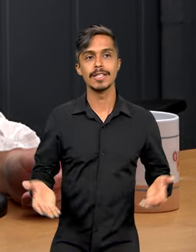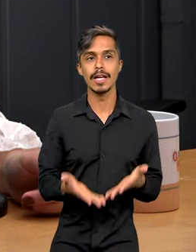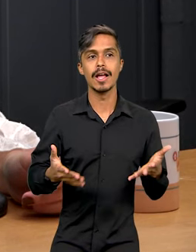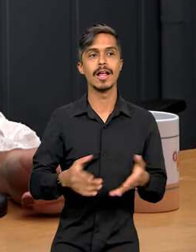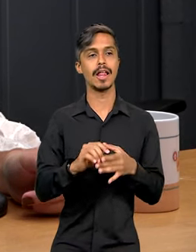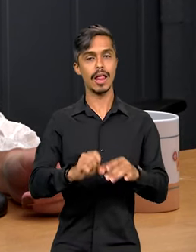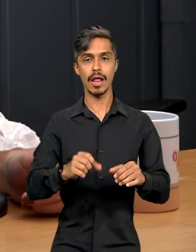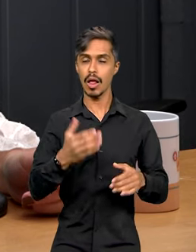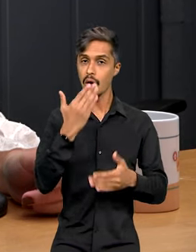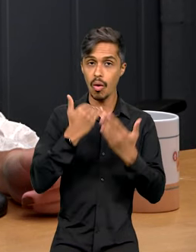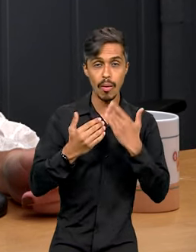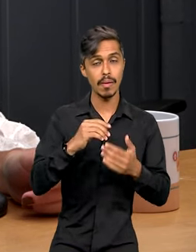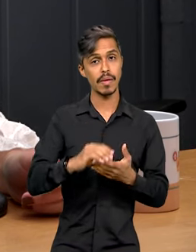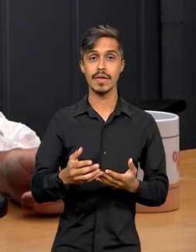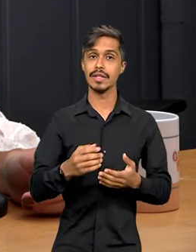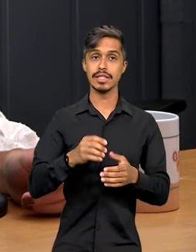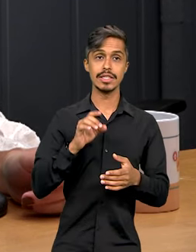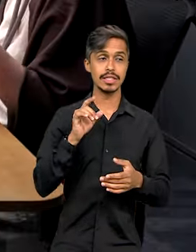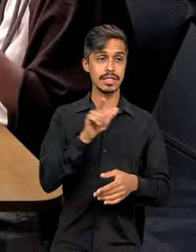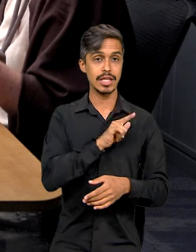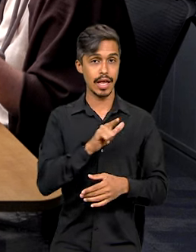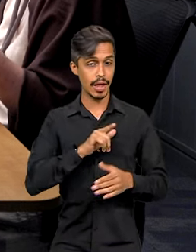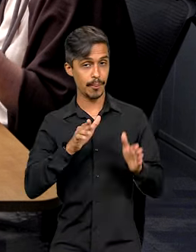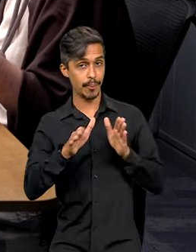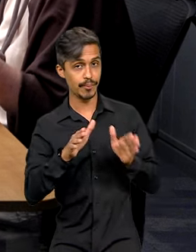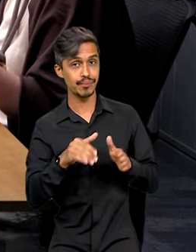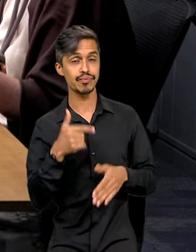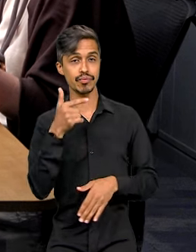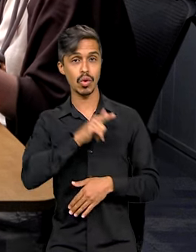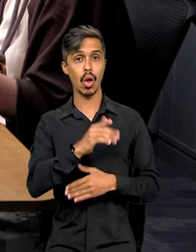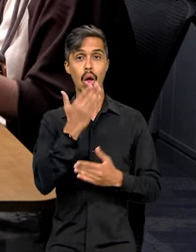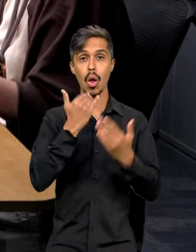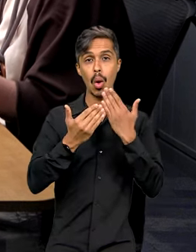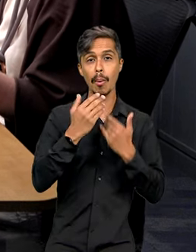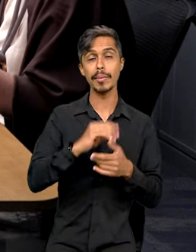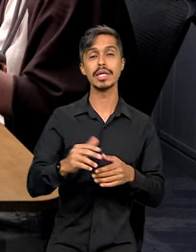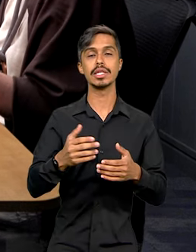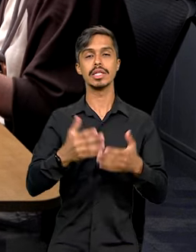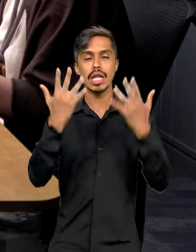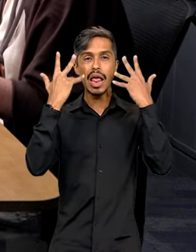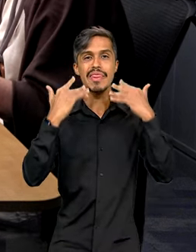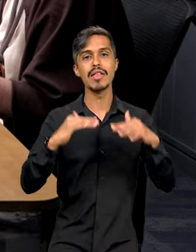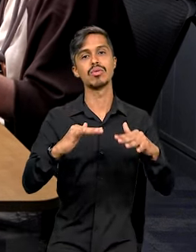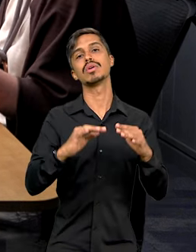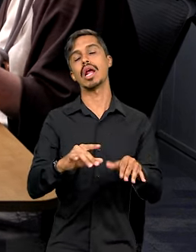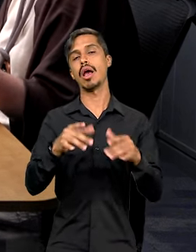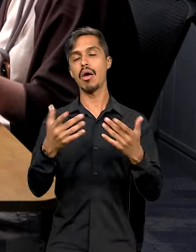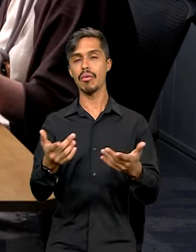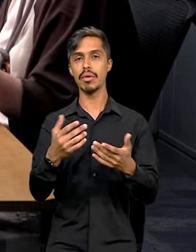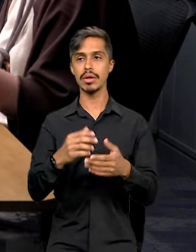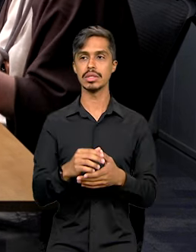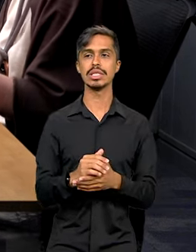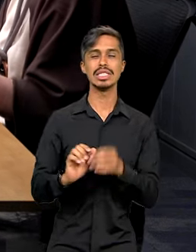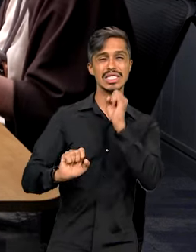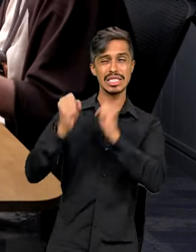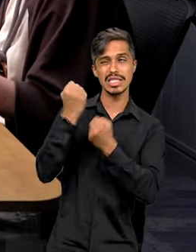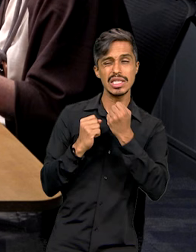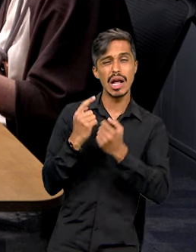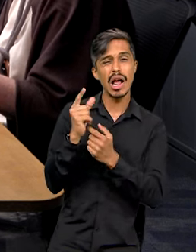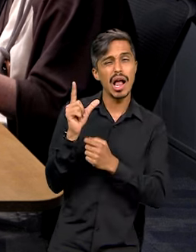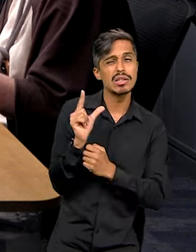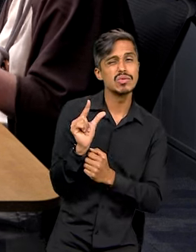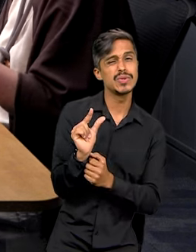produção como consumo como acesso enfim eh de H alimentos em Natura minimamente processados alguma coisa de